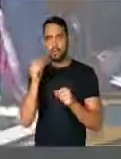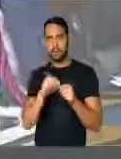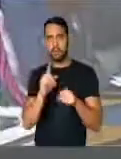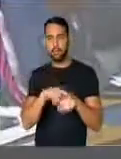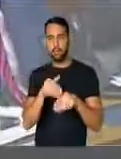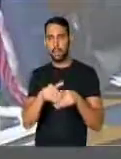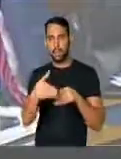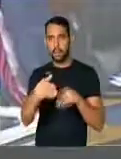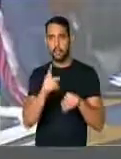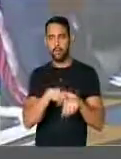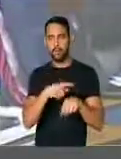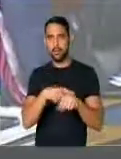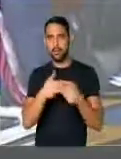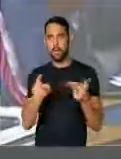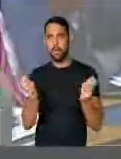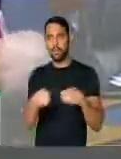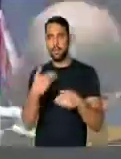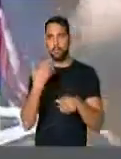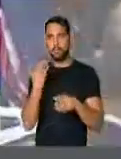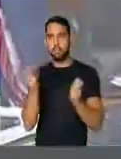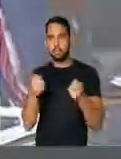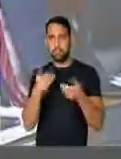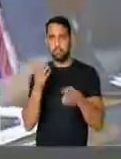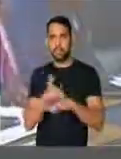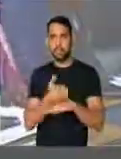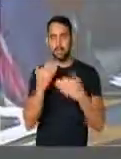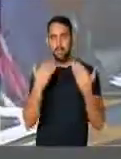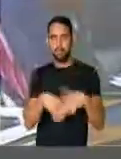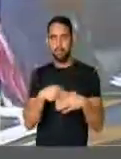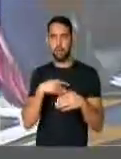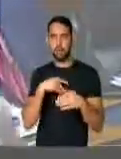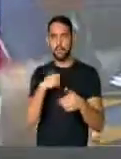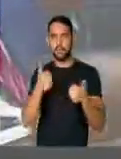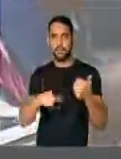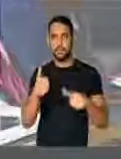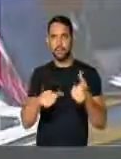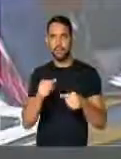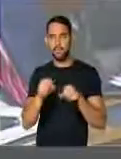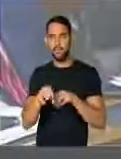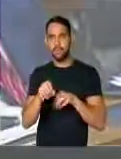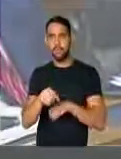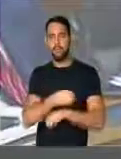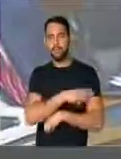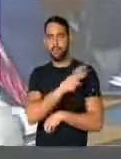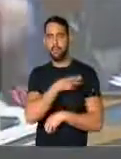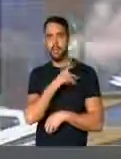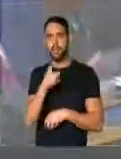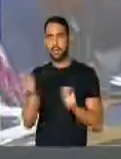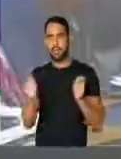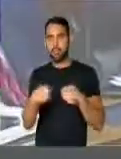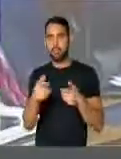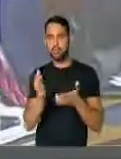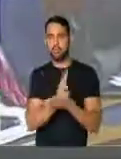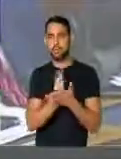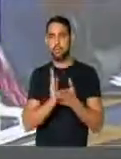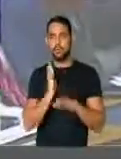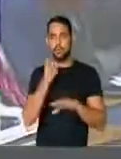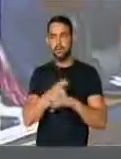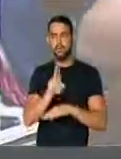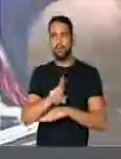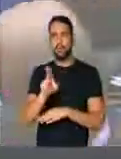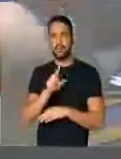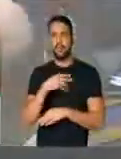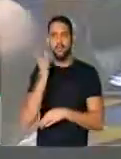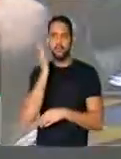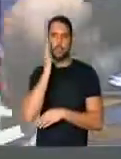esse prazo para que esses alunos possam participar dessa prova, desse Exame Nacional do Ensino Médio, para que eles possam ingressar na